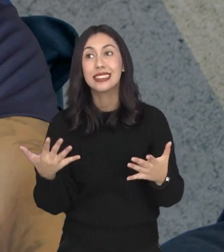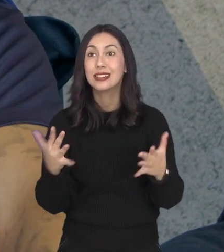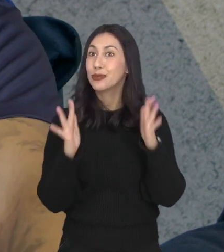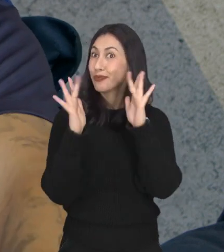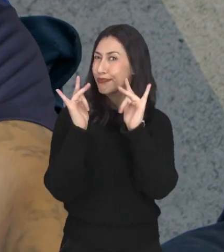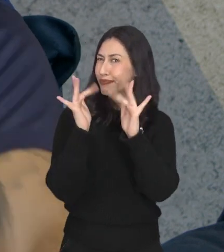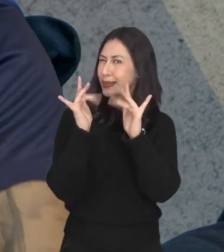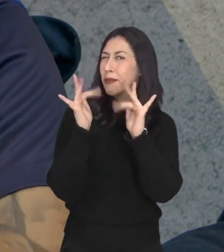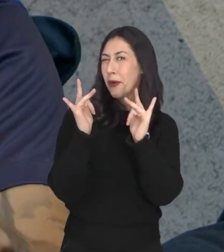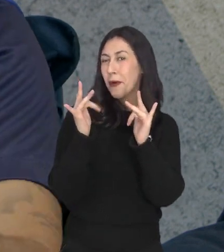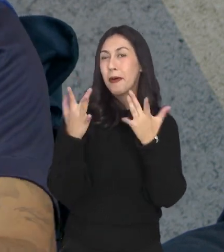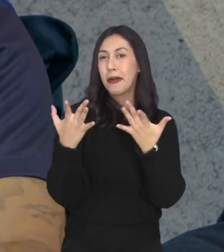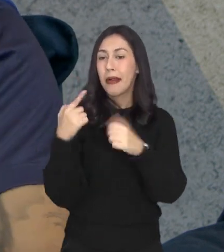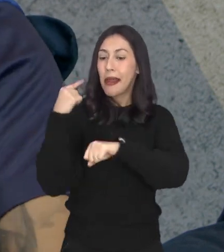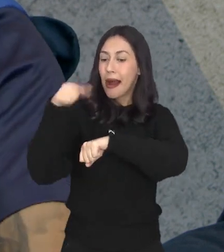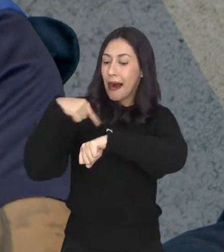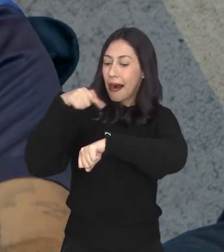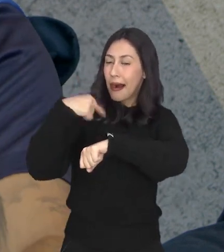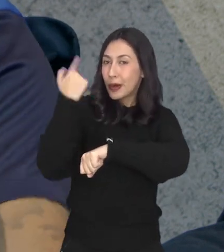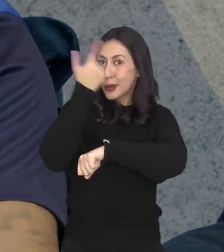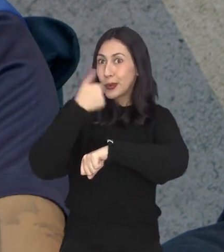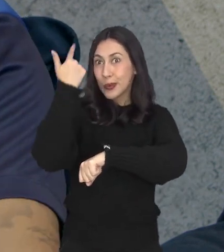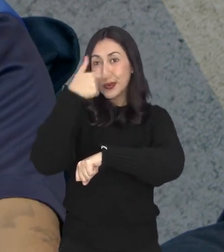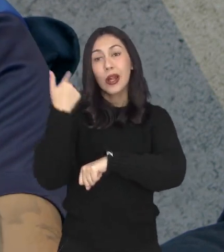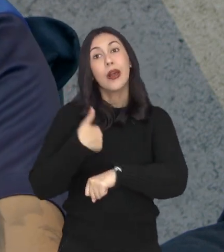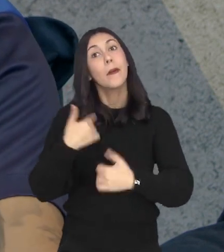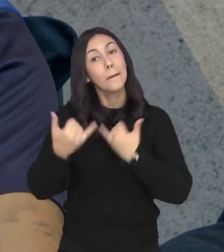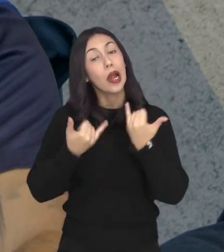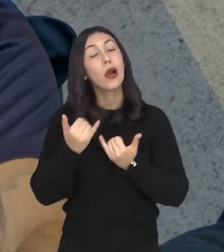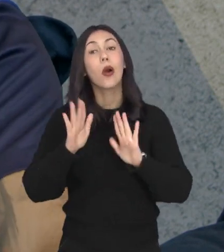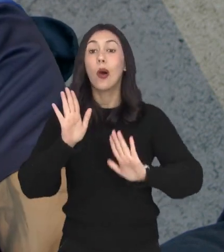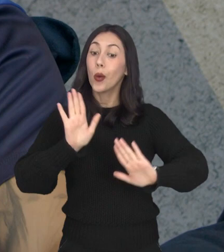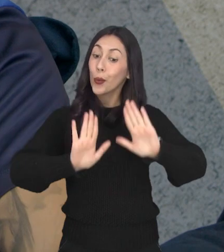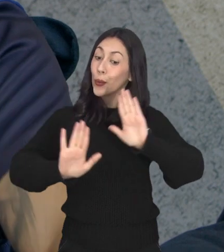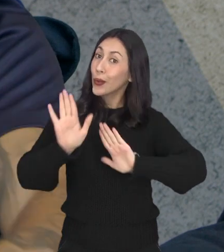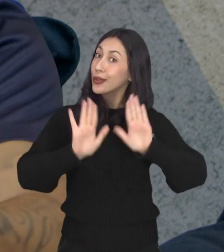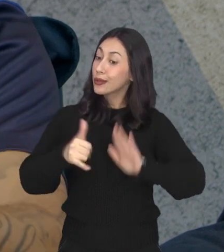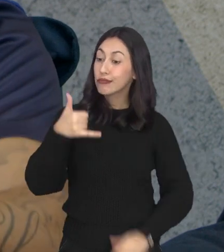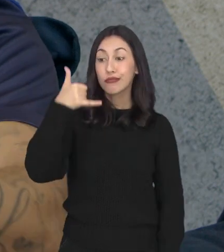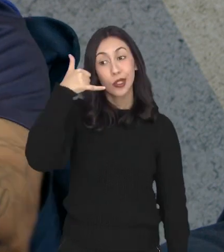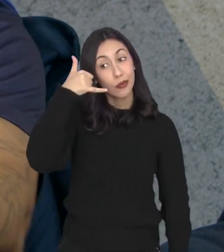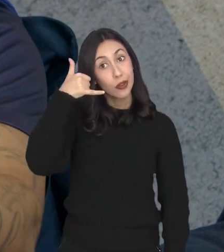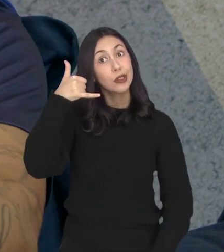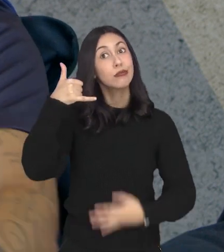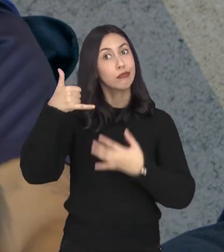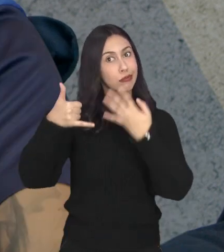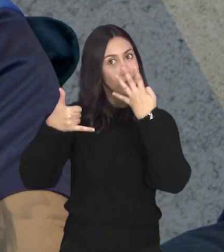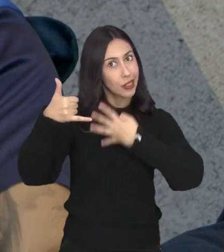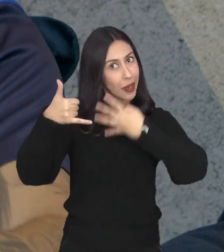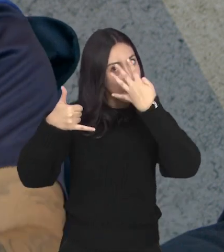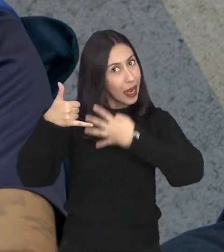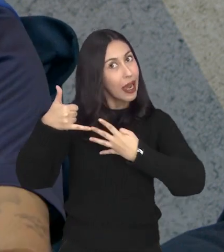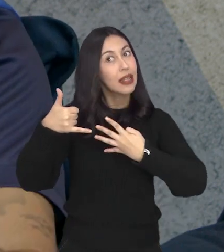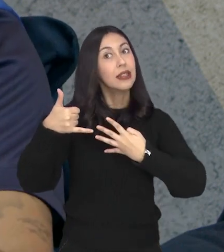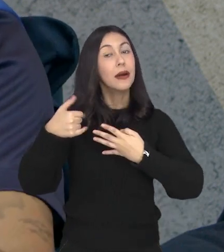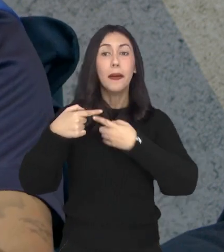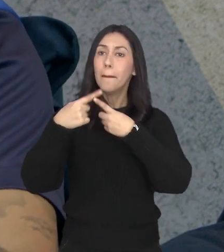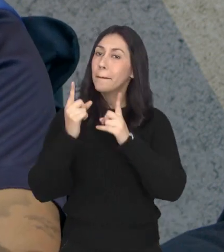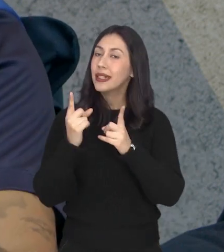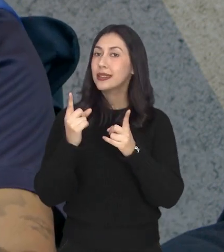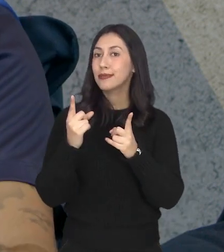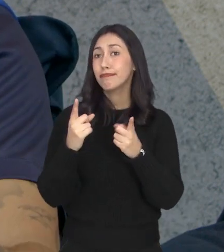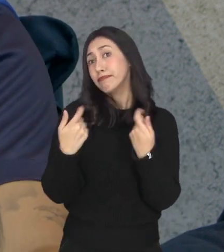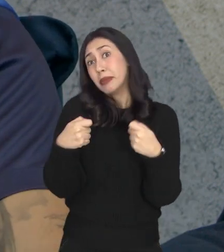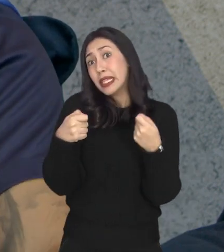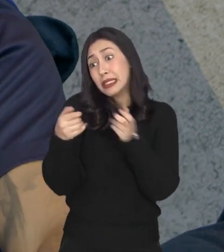geralmente para eles, na questão namoro, questão família, eu brinco bastante que o telefone em certos momentos atrapalha.